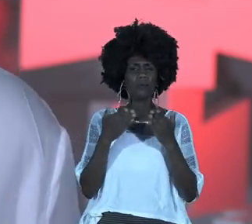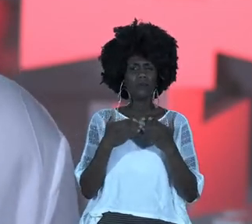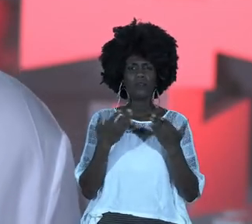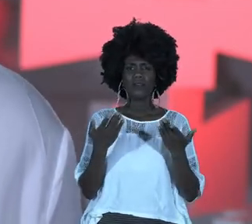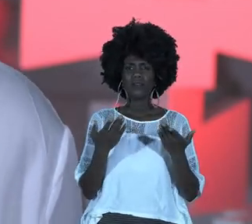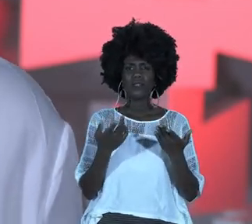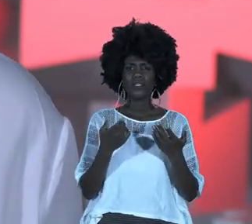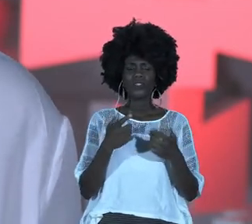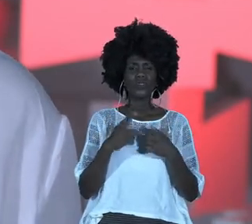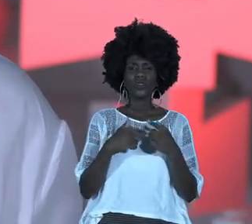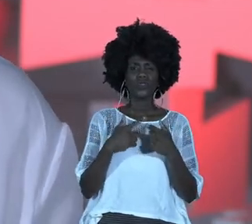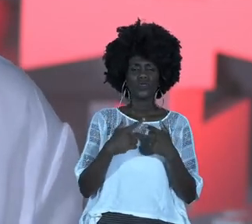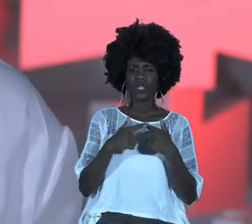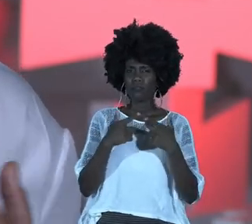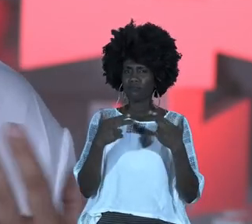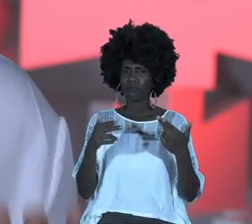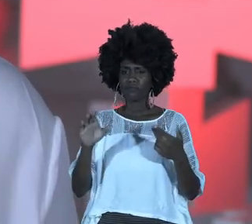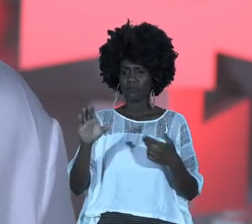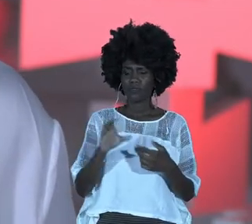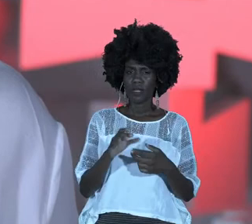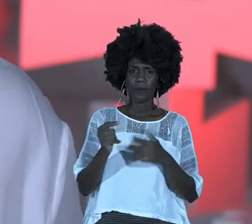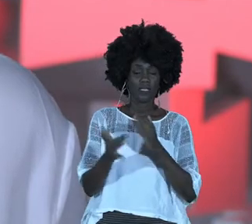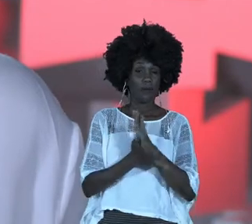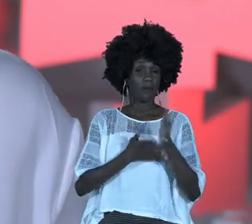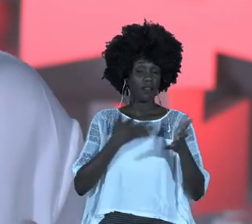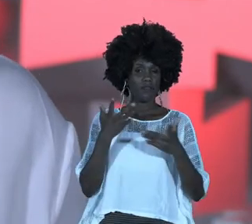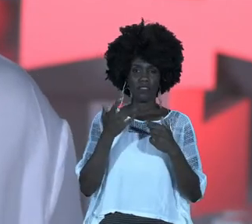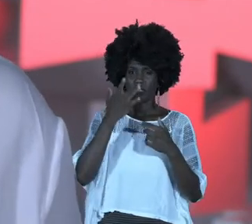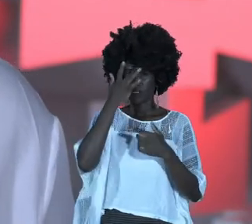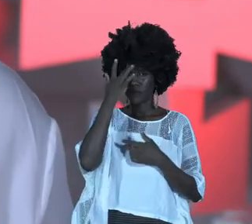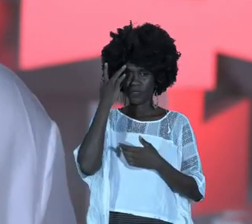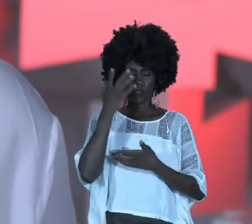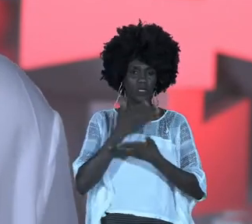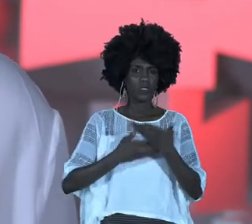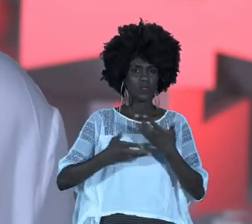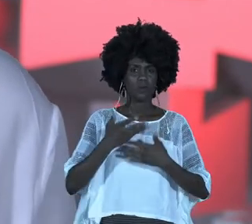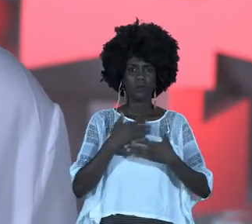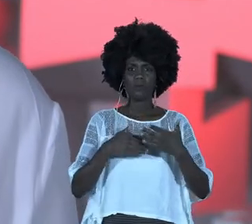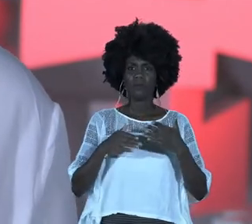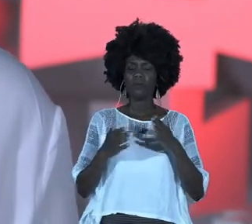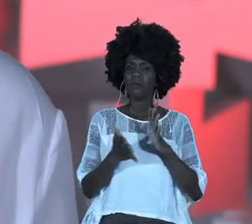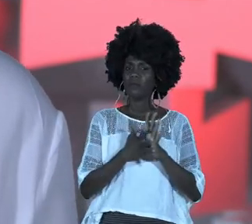muito sem recurso, né? Mas é maravilhoso, as pessoas são maravilhosas.